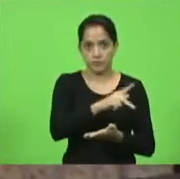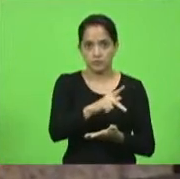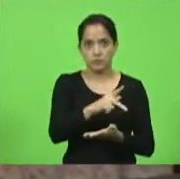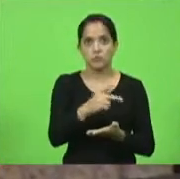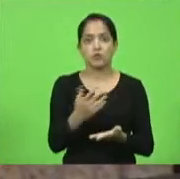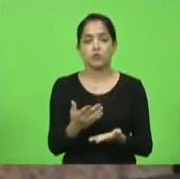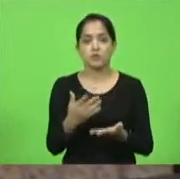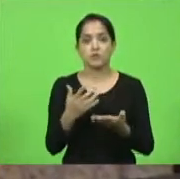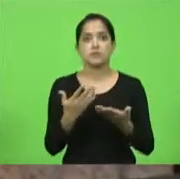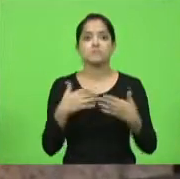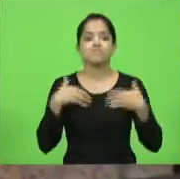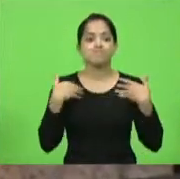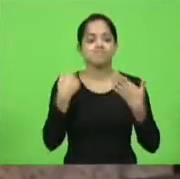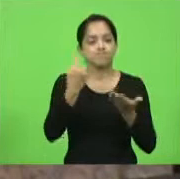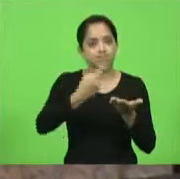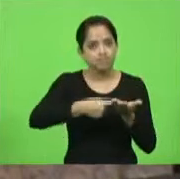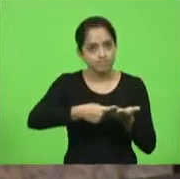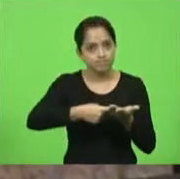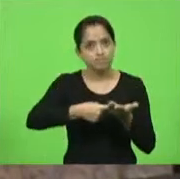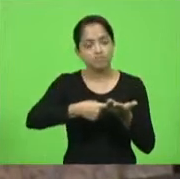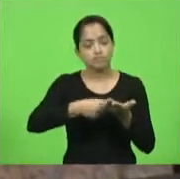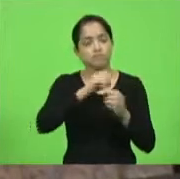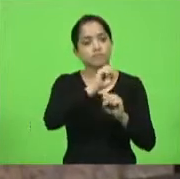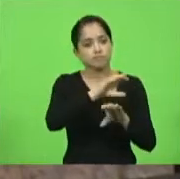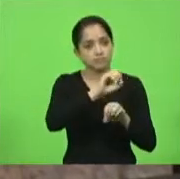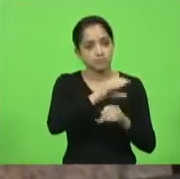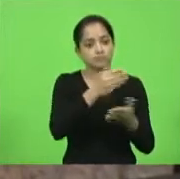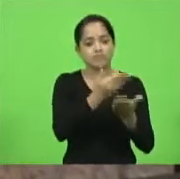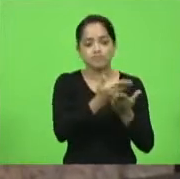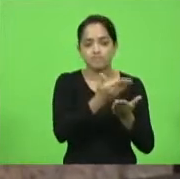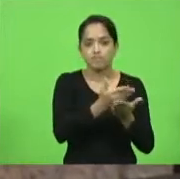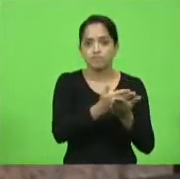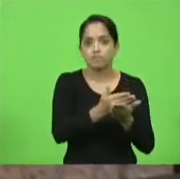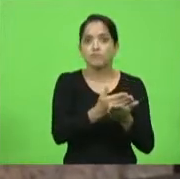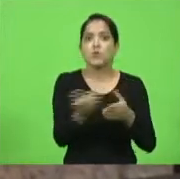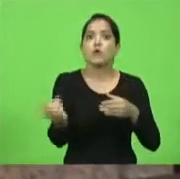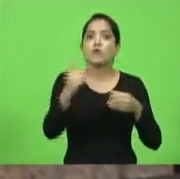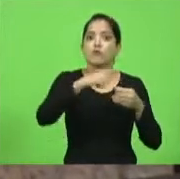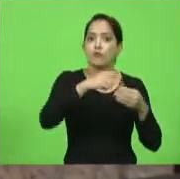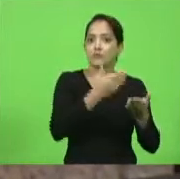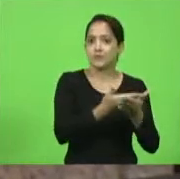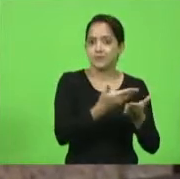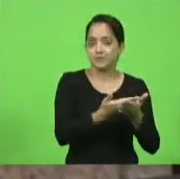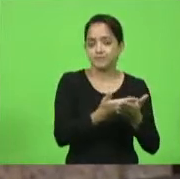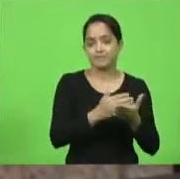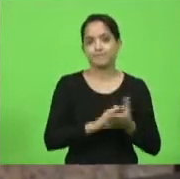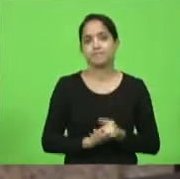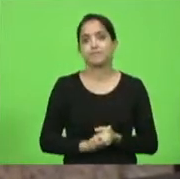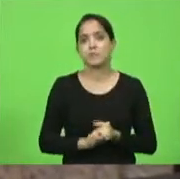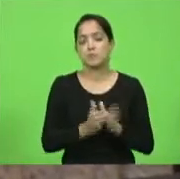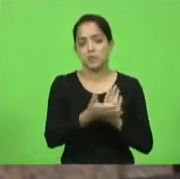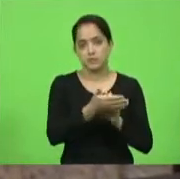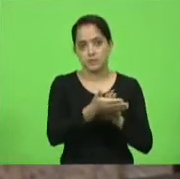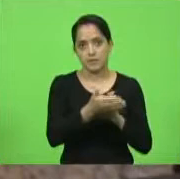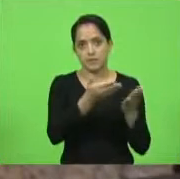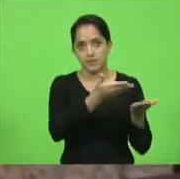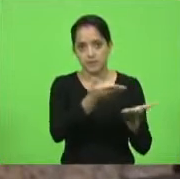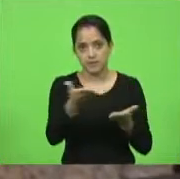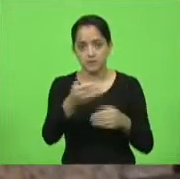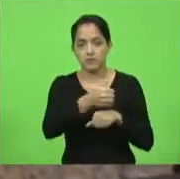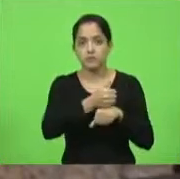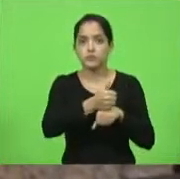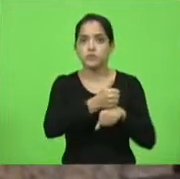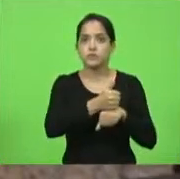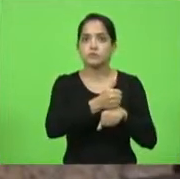honraram com o seu compromisso de dar aula, de voltar para a sala de aula. Então, meus parabéns a esses profissionais